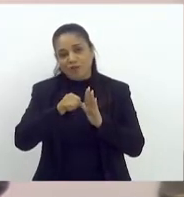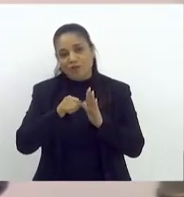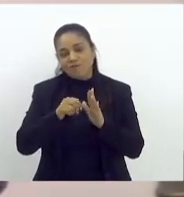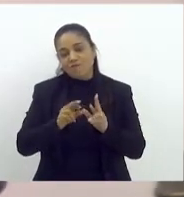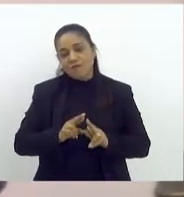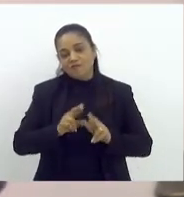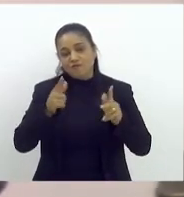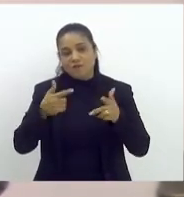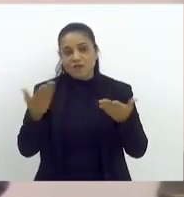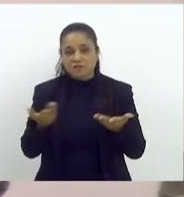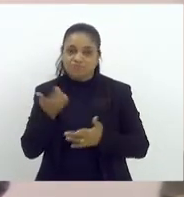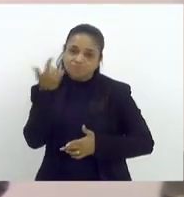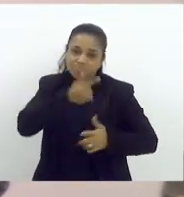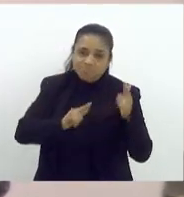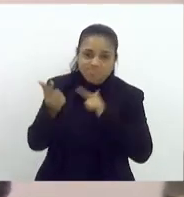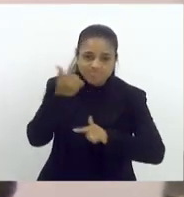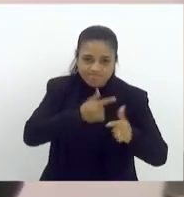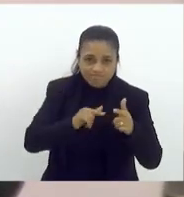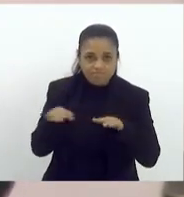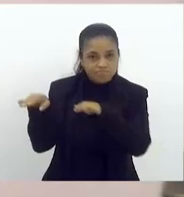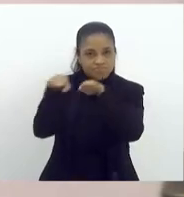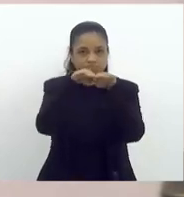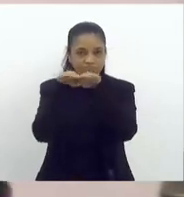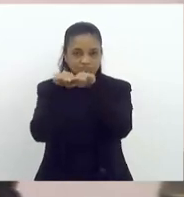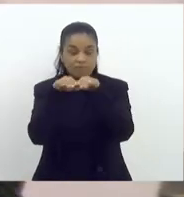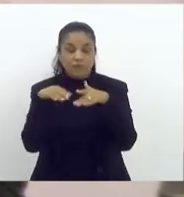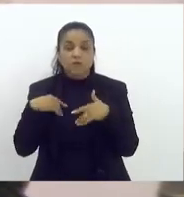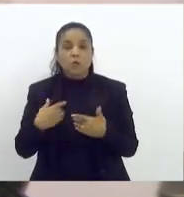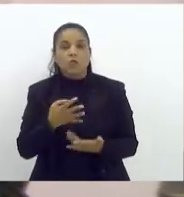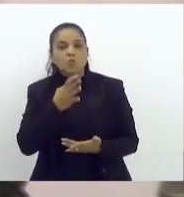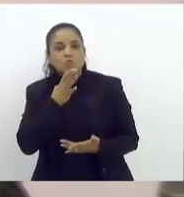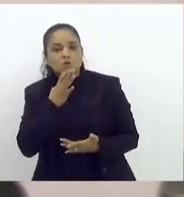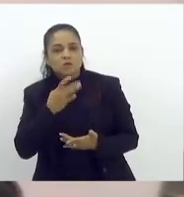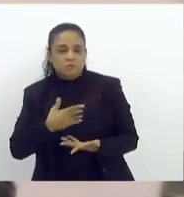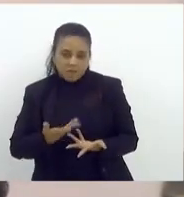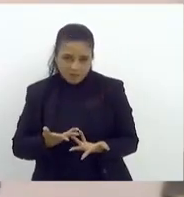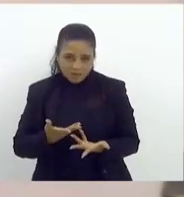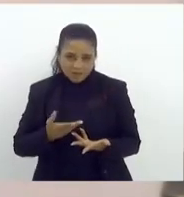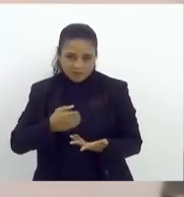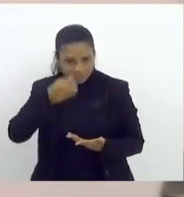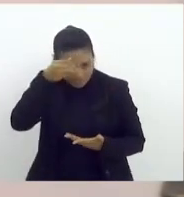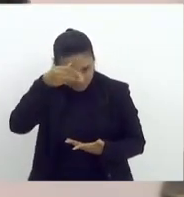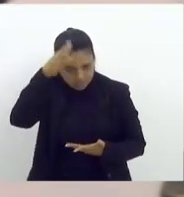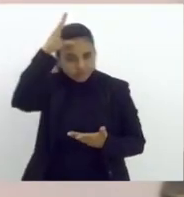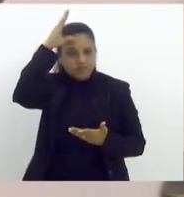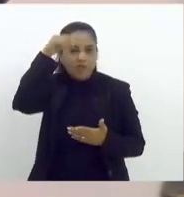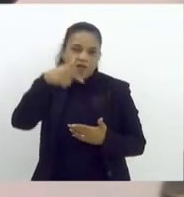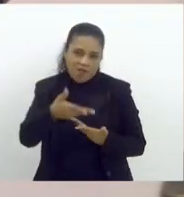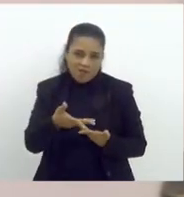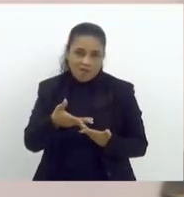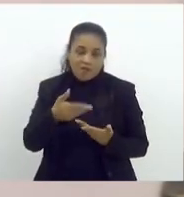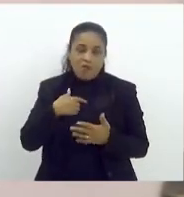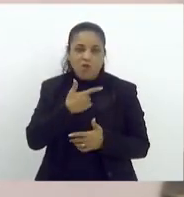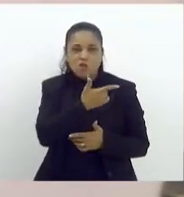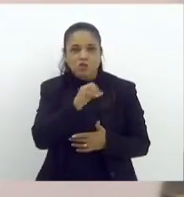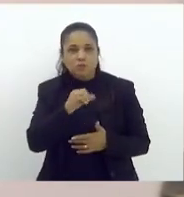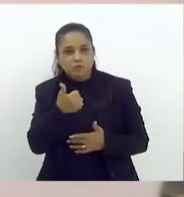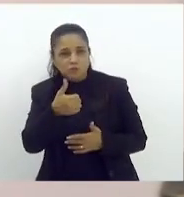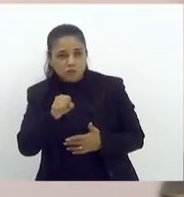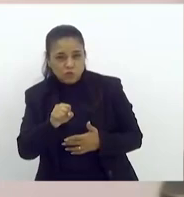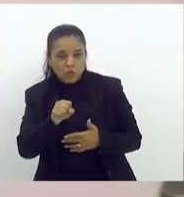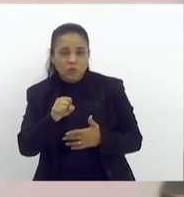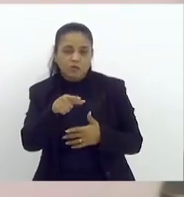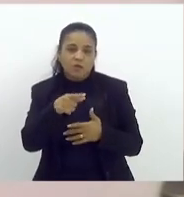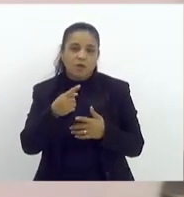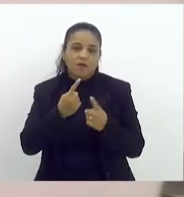falar sobre isso que eu tô aqui hoje gente é é por conta do conhecimento eu acho que comecei em 2018 cultural do Alcântara